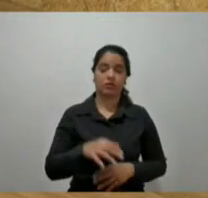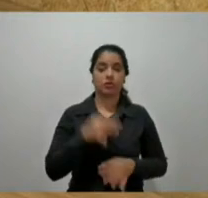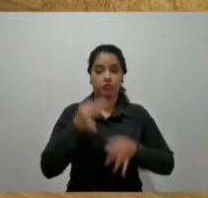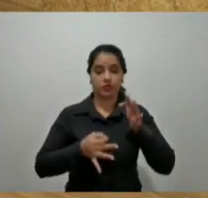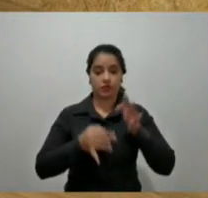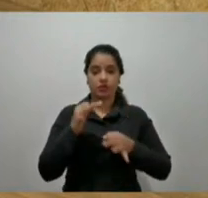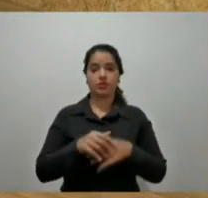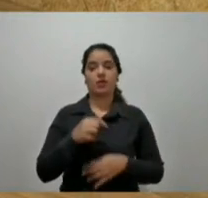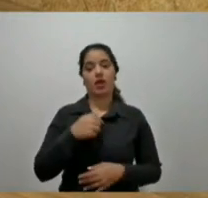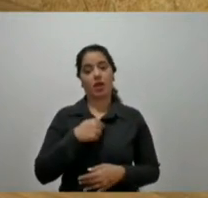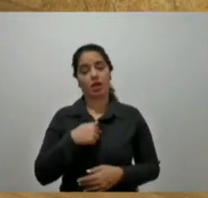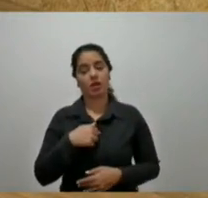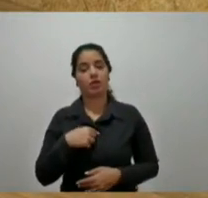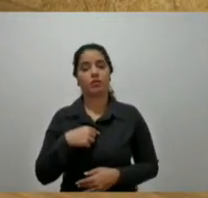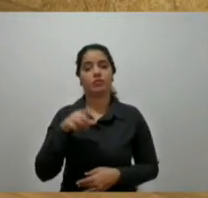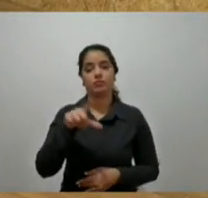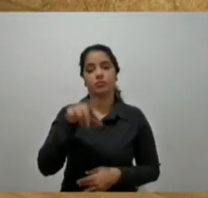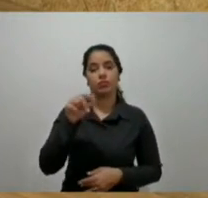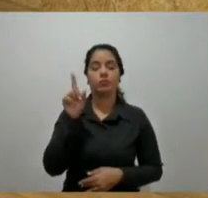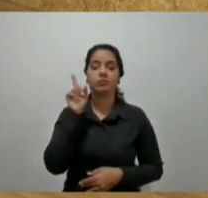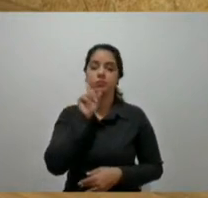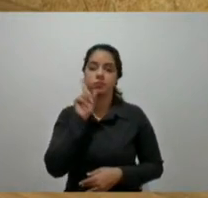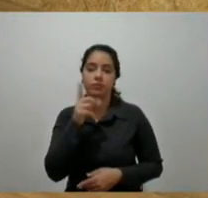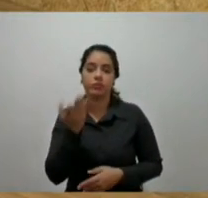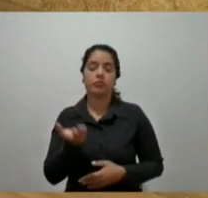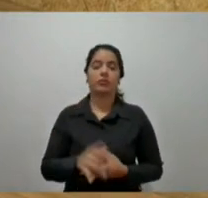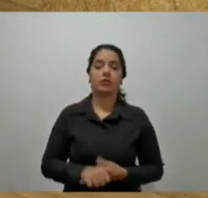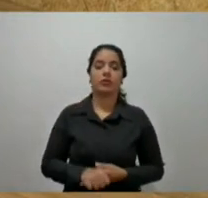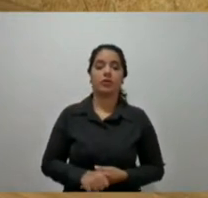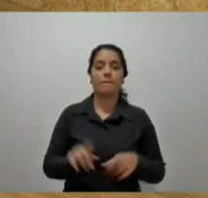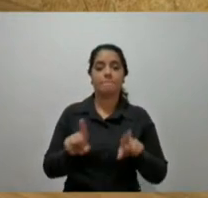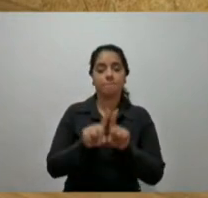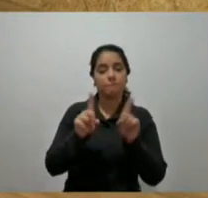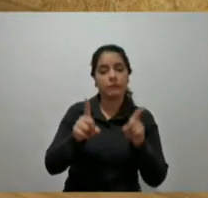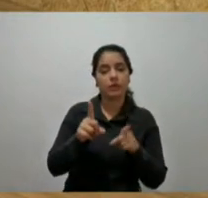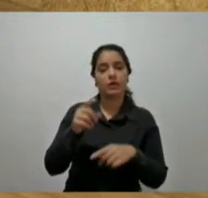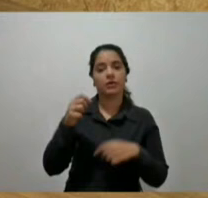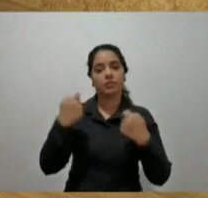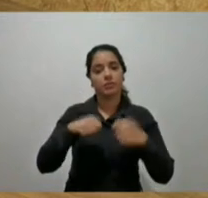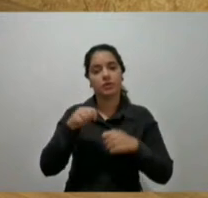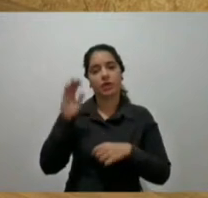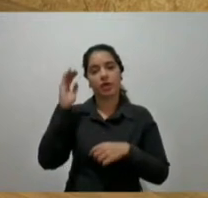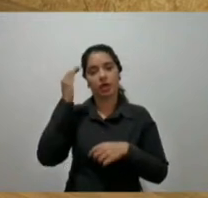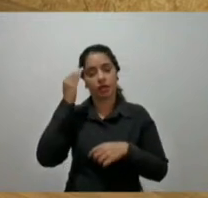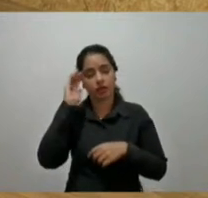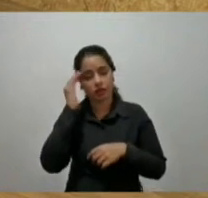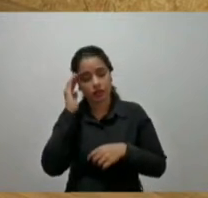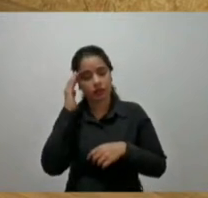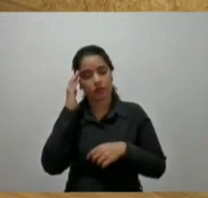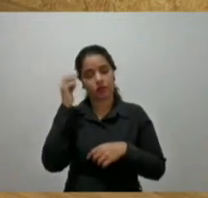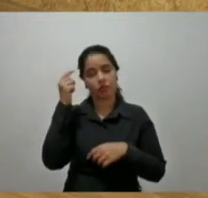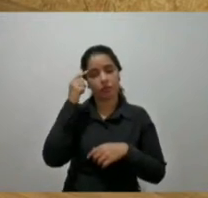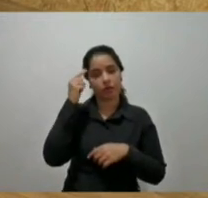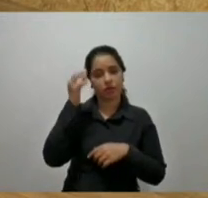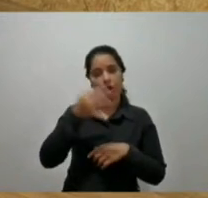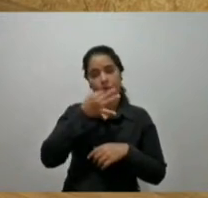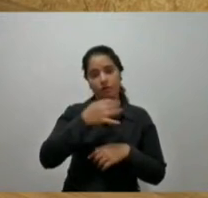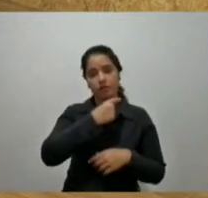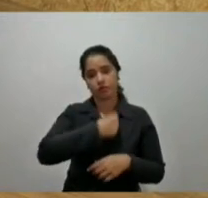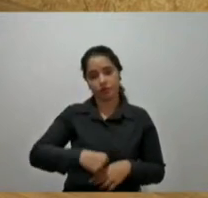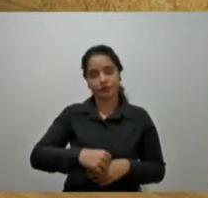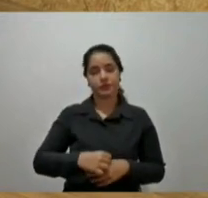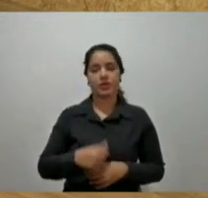e tal, mas acho que vale a pena entender um pouco como é que eles pensam. Mas, novamente, né, eu não estou tão perto